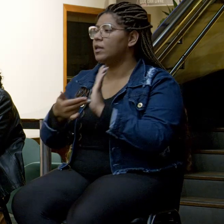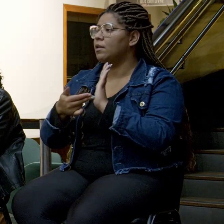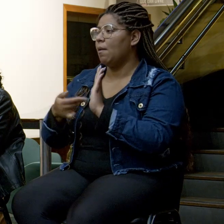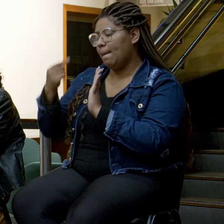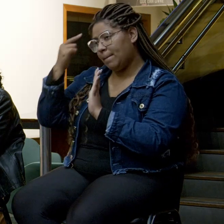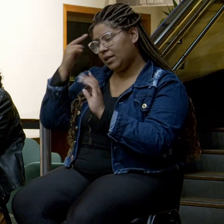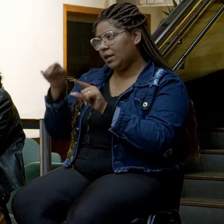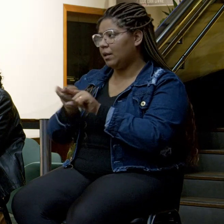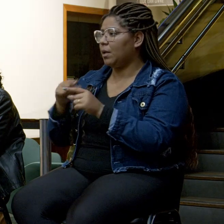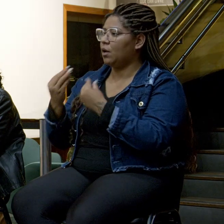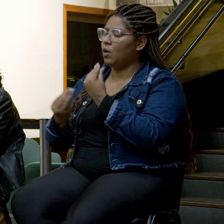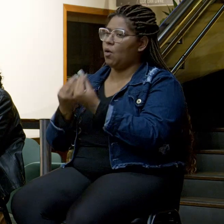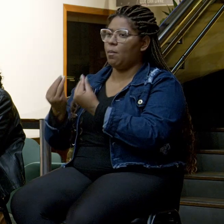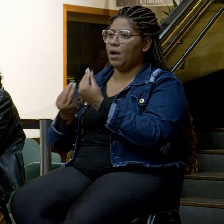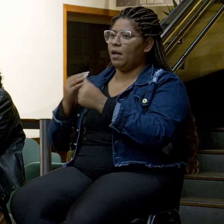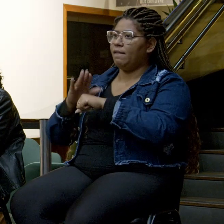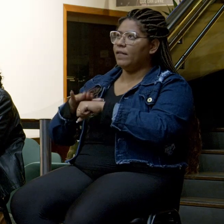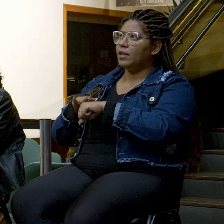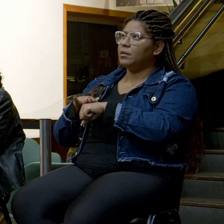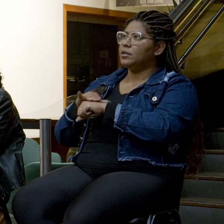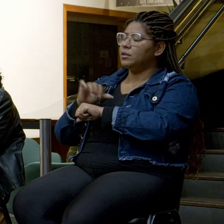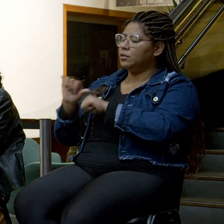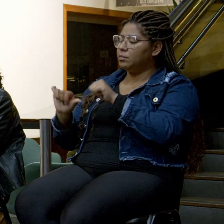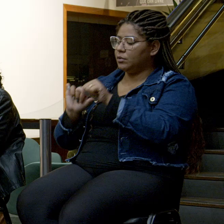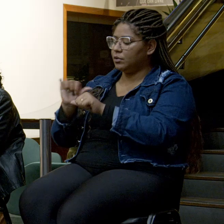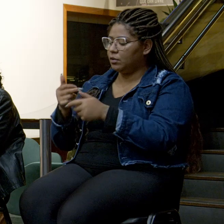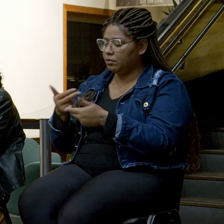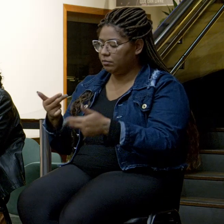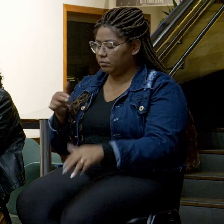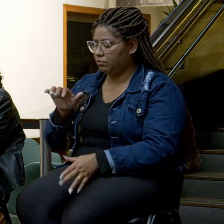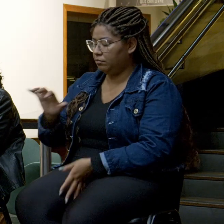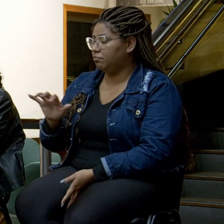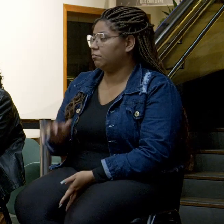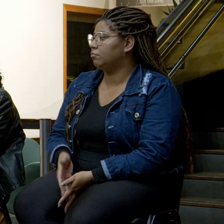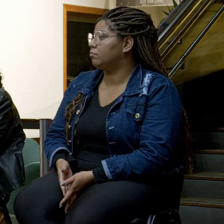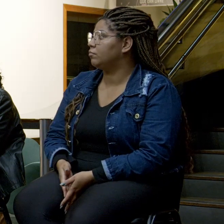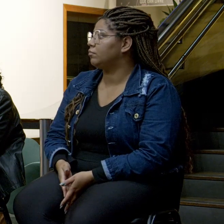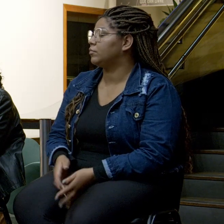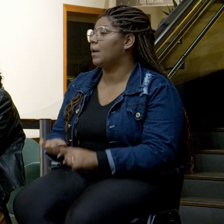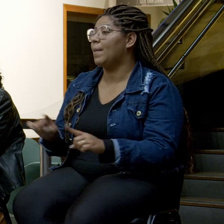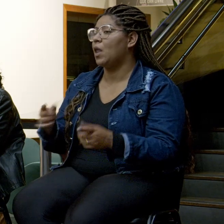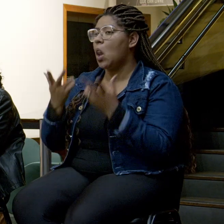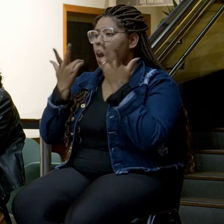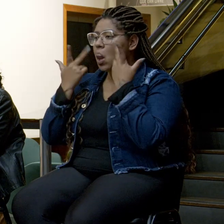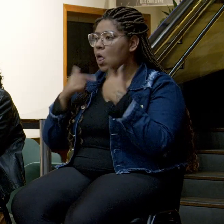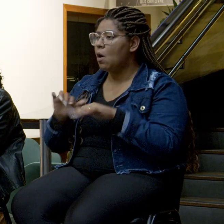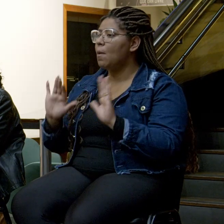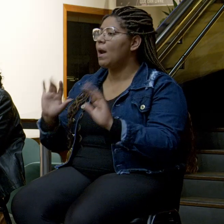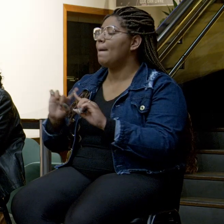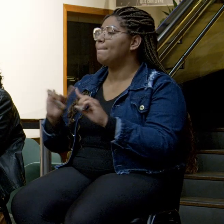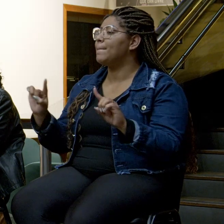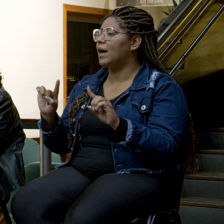pensar em, de repente, como ela transformou isso em uma condição, mas sem romantizar essa condição,